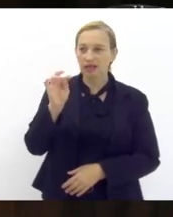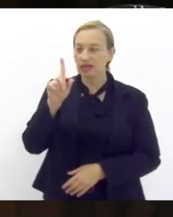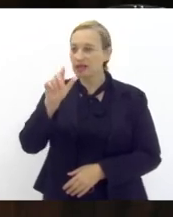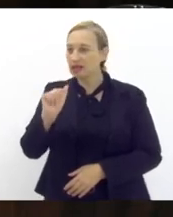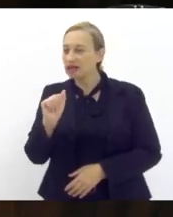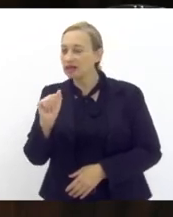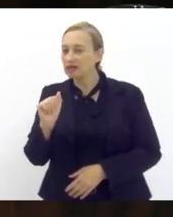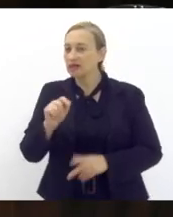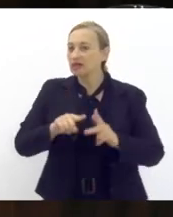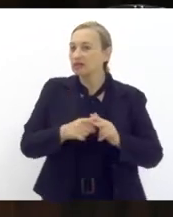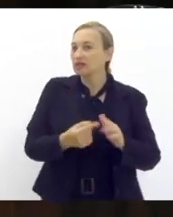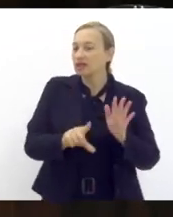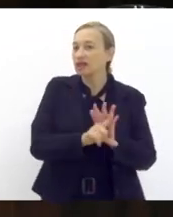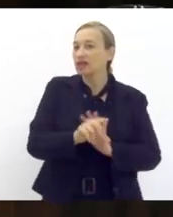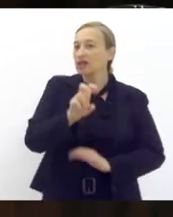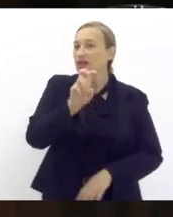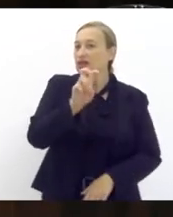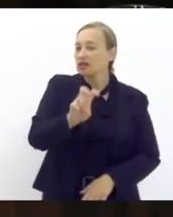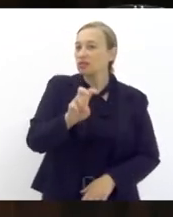que altera a lei